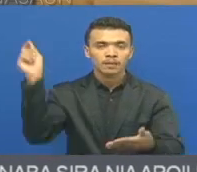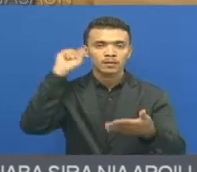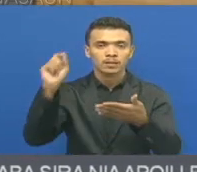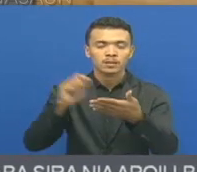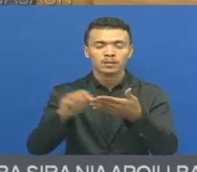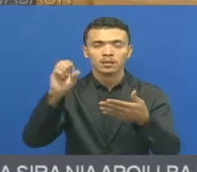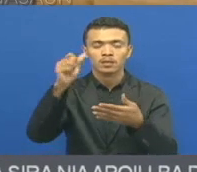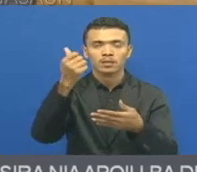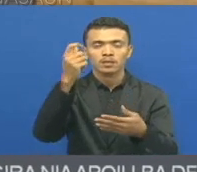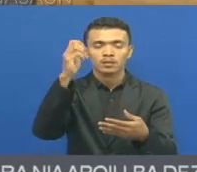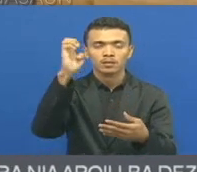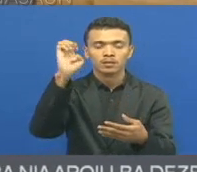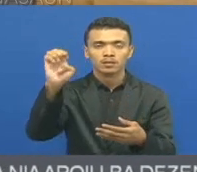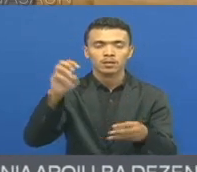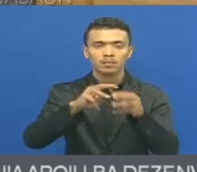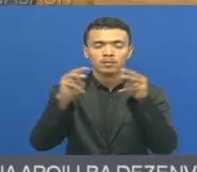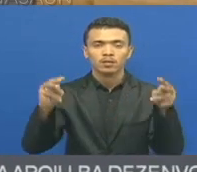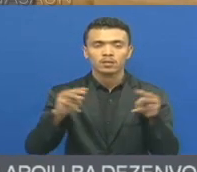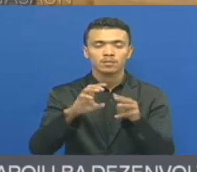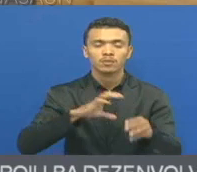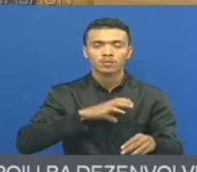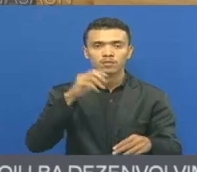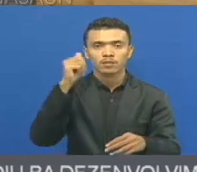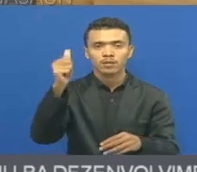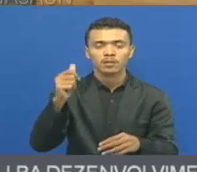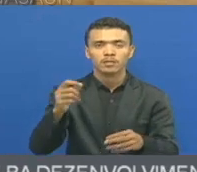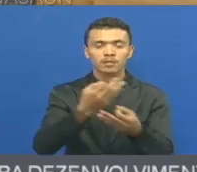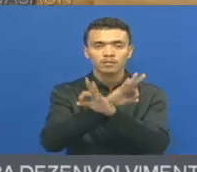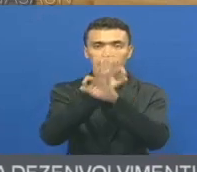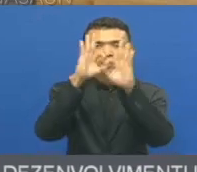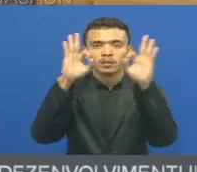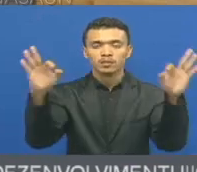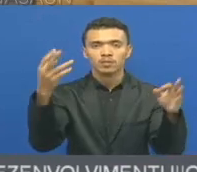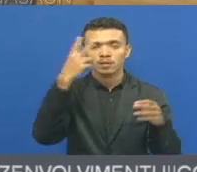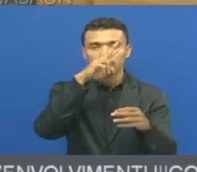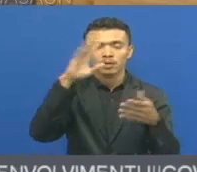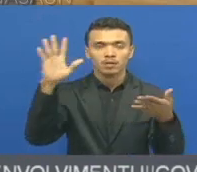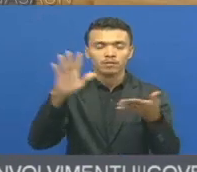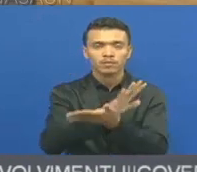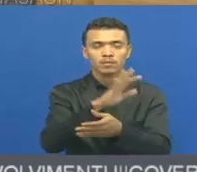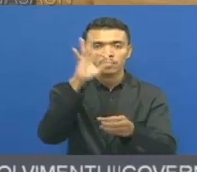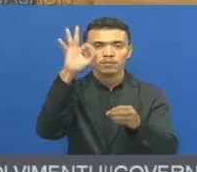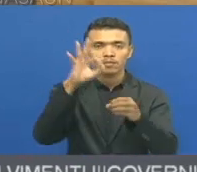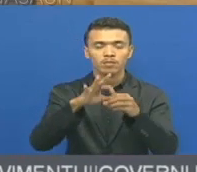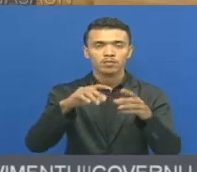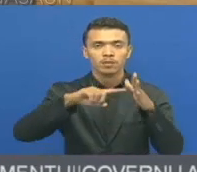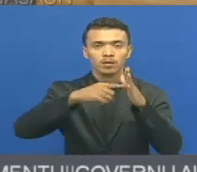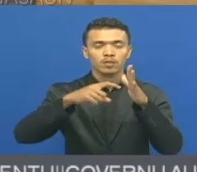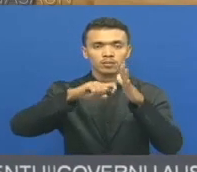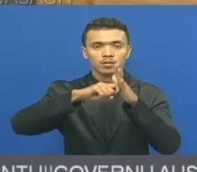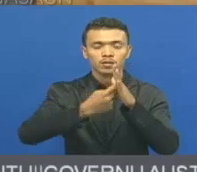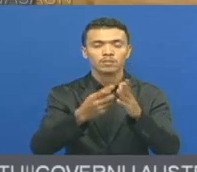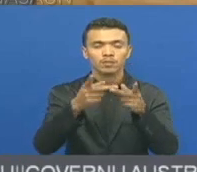Secretariado Técnico Administração Eleitoral Município Covalima termina uma verificação boletim de votos no arroz-chave ou